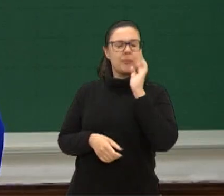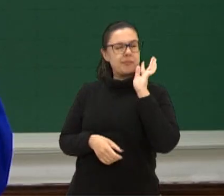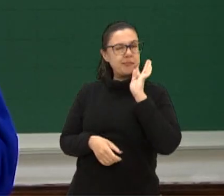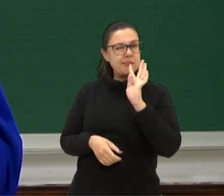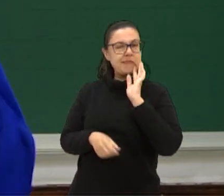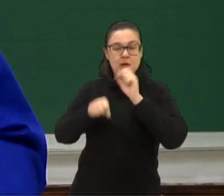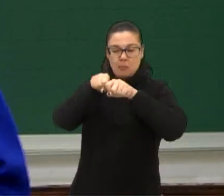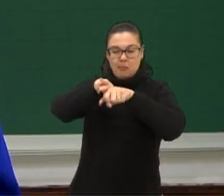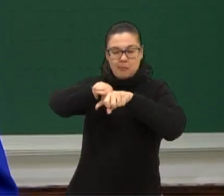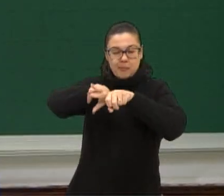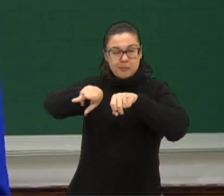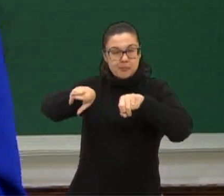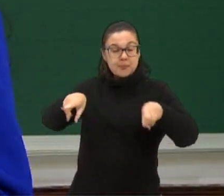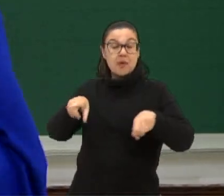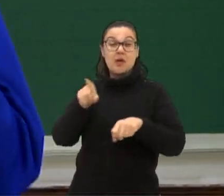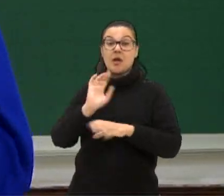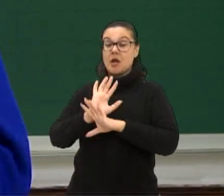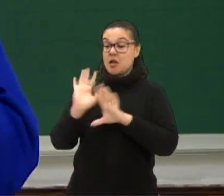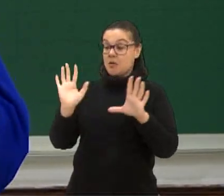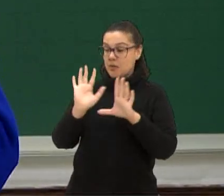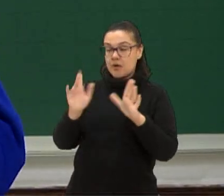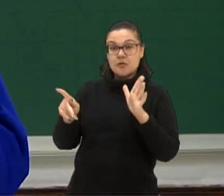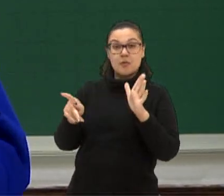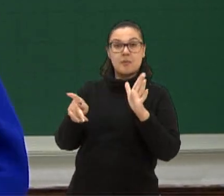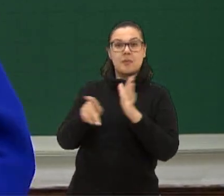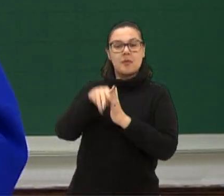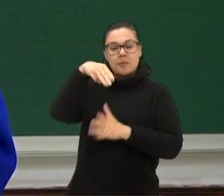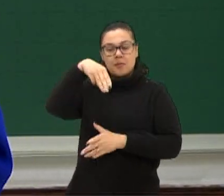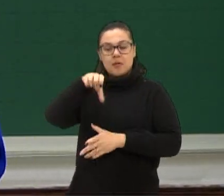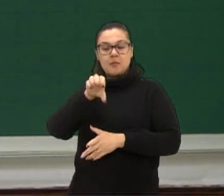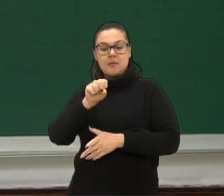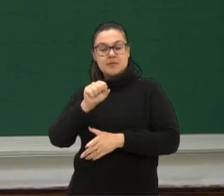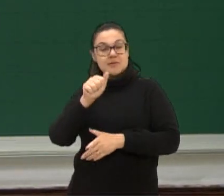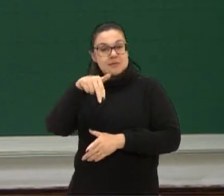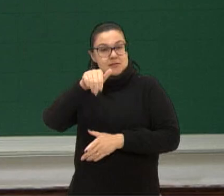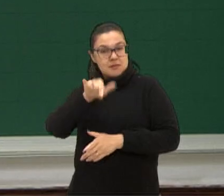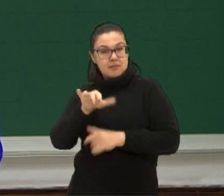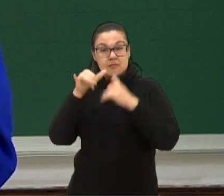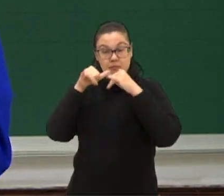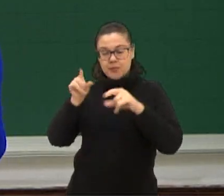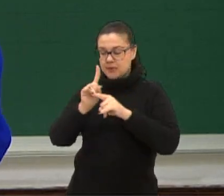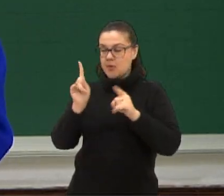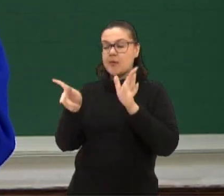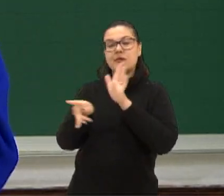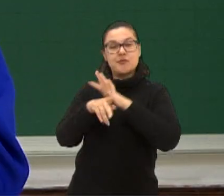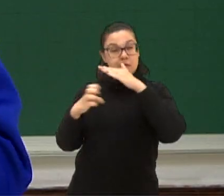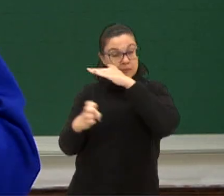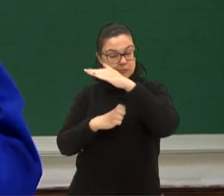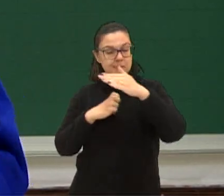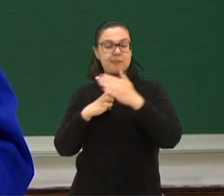pessoa multi, né? Porque ele não era apenas mecenas, né? Ele era empresário, enfim, ele tinha várias funções,